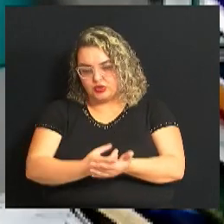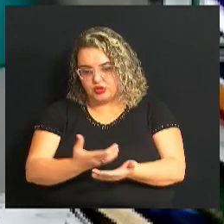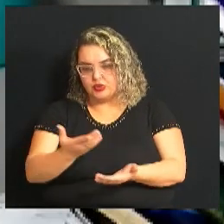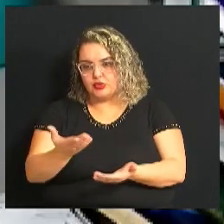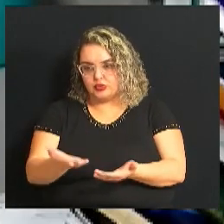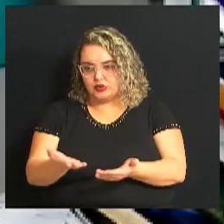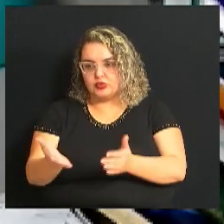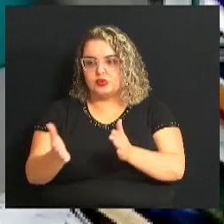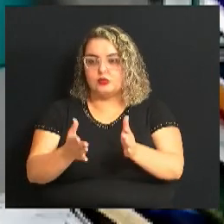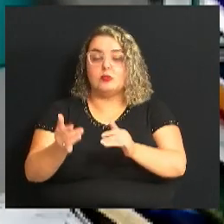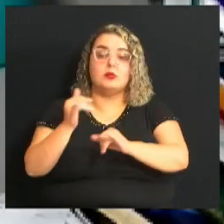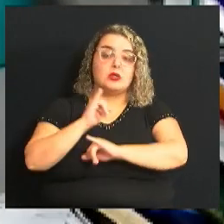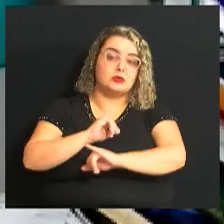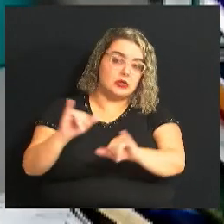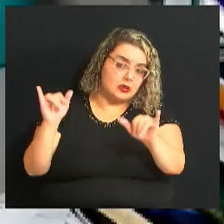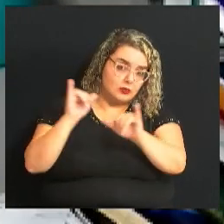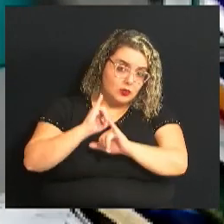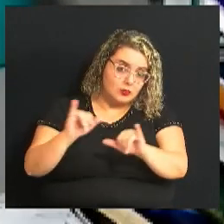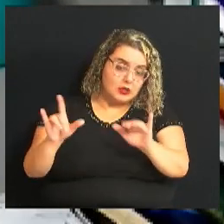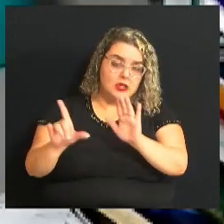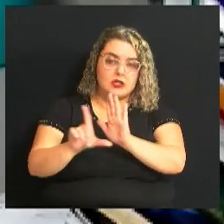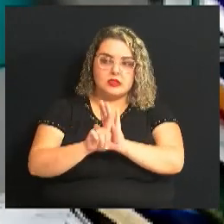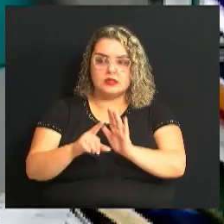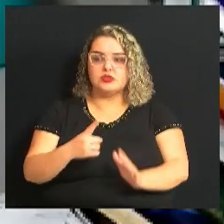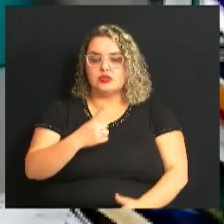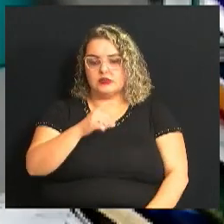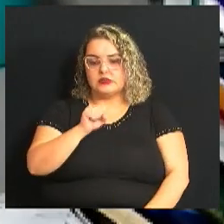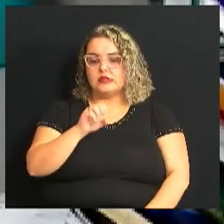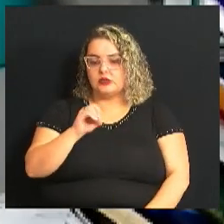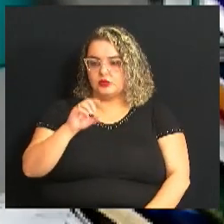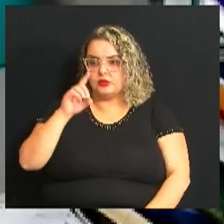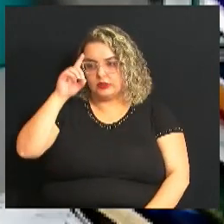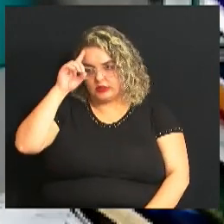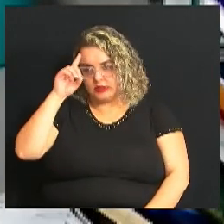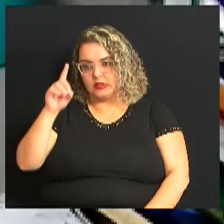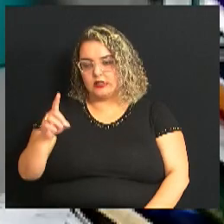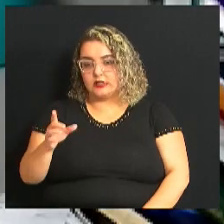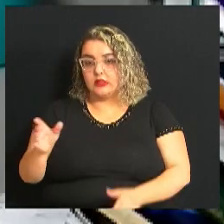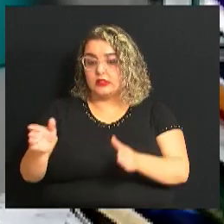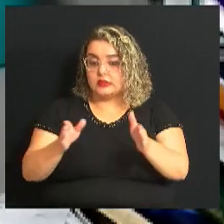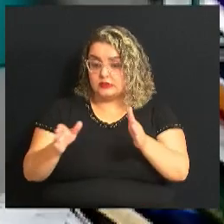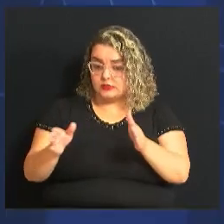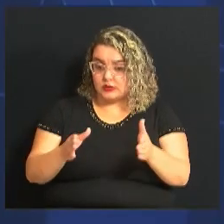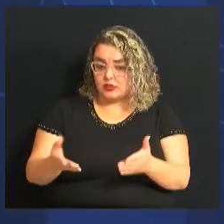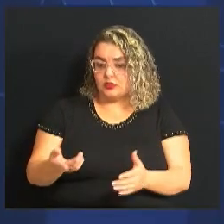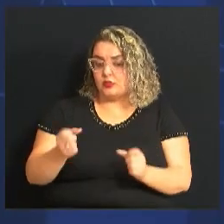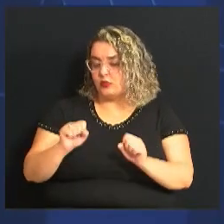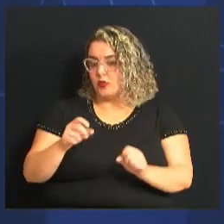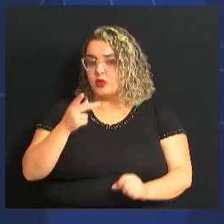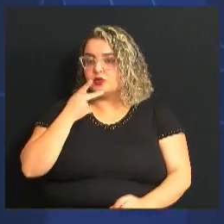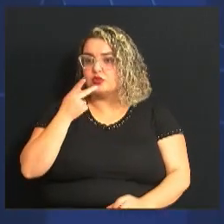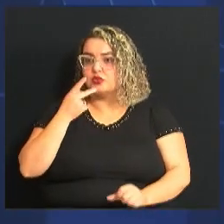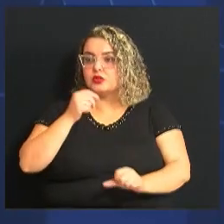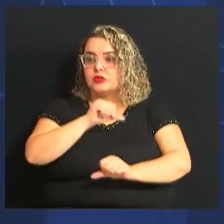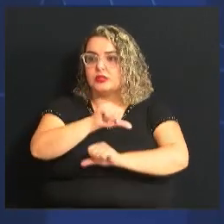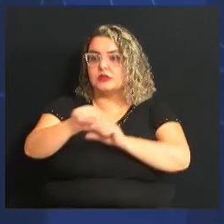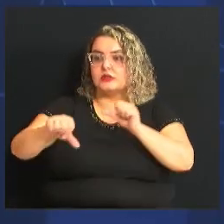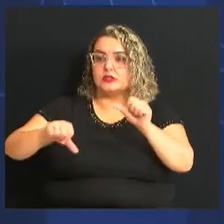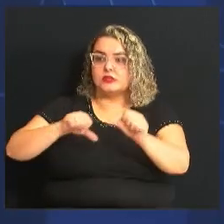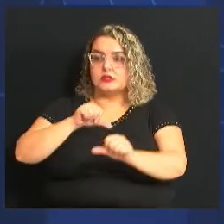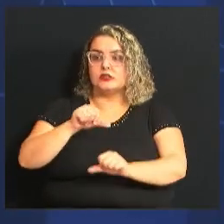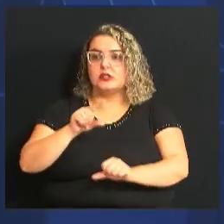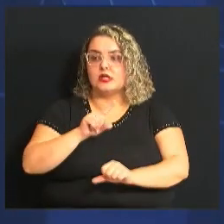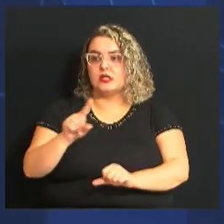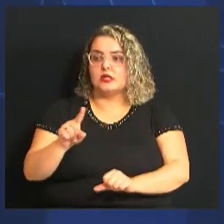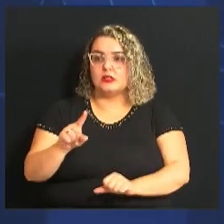da publicação da lei, de 180 dias. Nesse período que a gente pode dizer de transição, não está em vigor